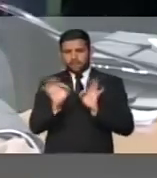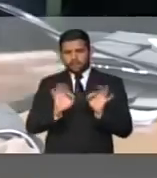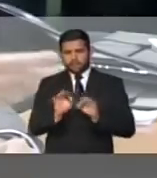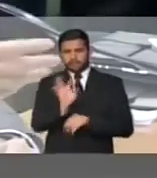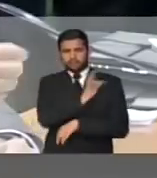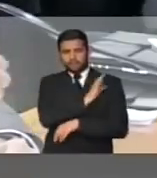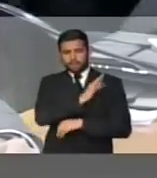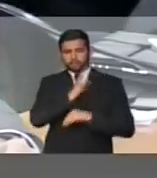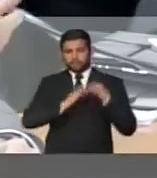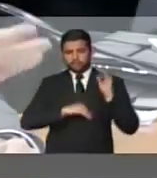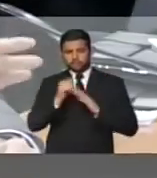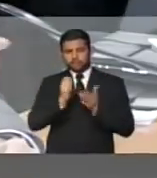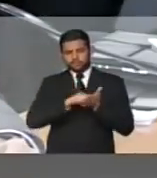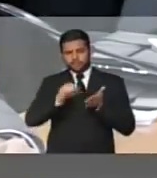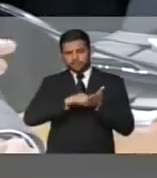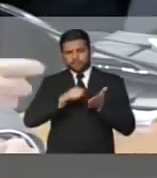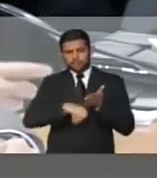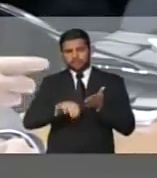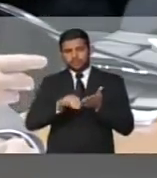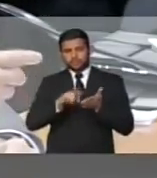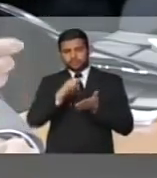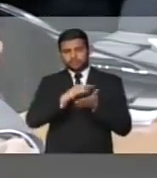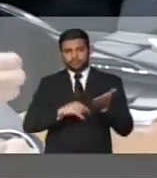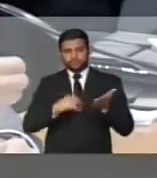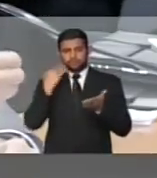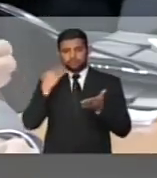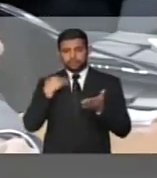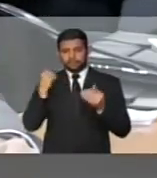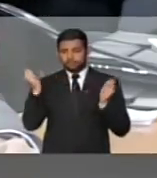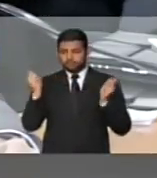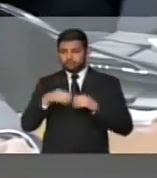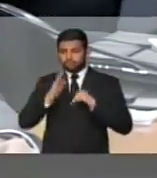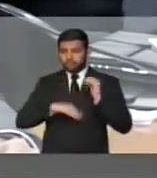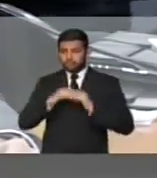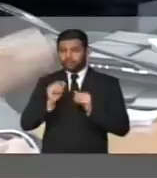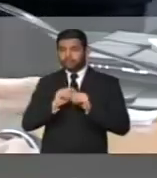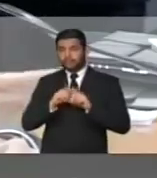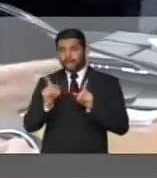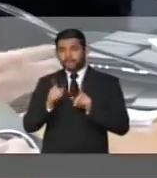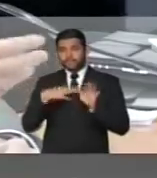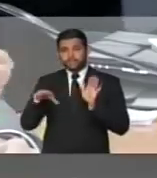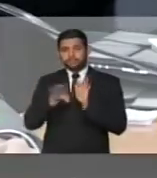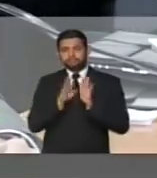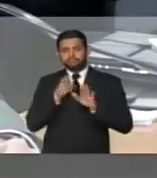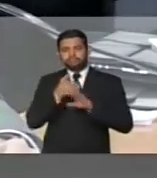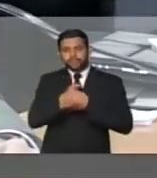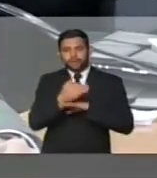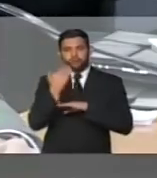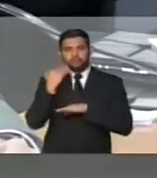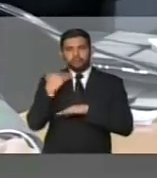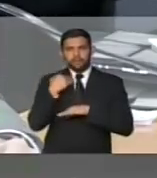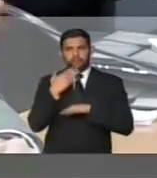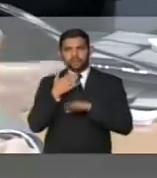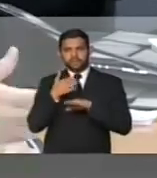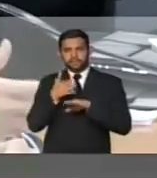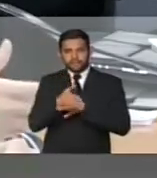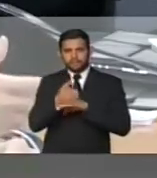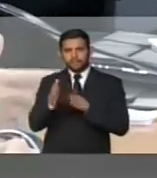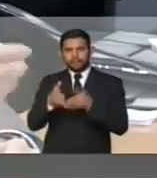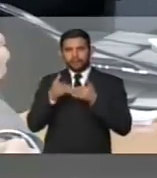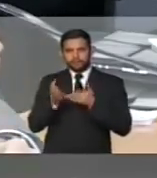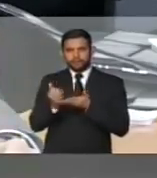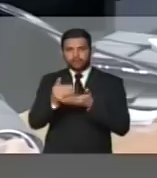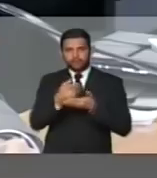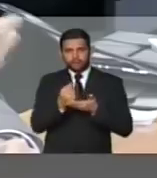técnicos capacitados e um banco extremamente competente. Mas, para se chegar ao banco, para se acessar as linhas de crédito do